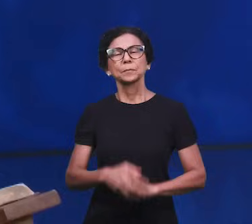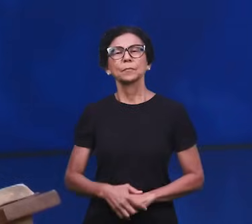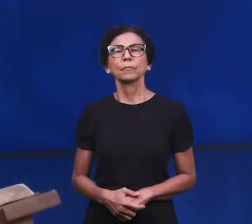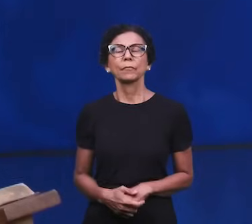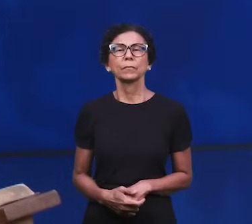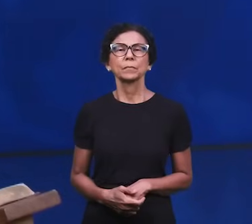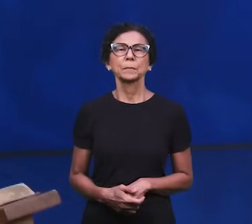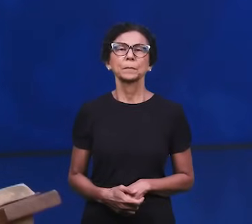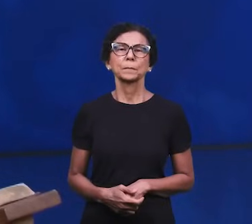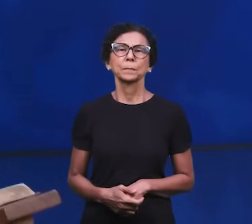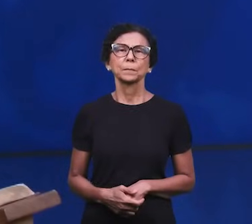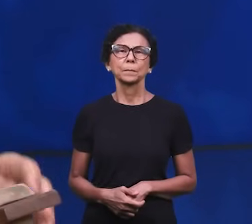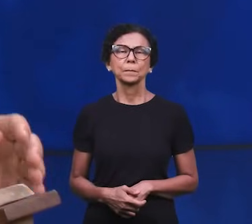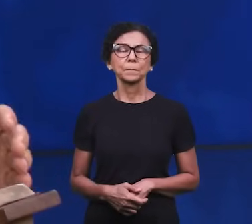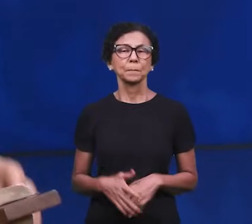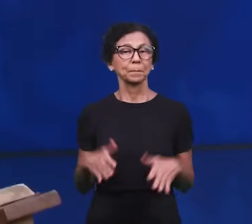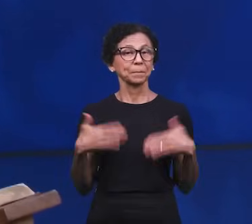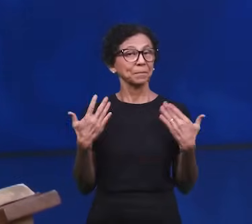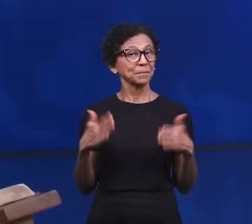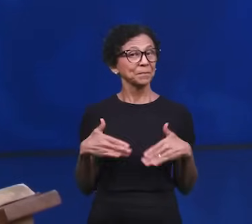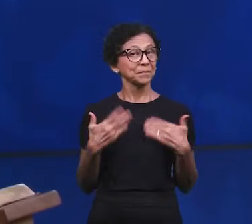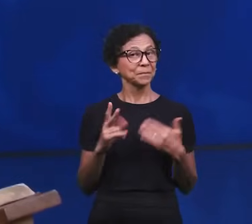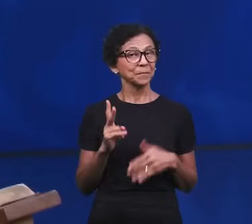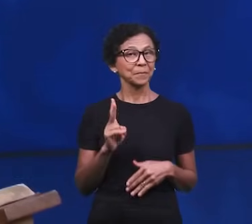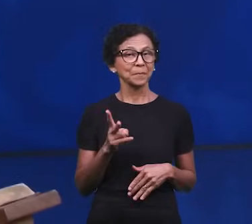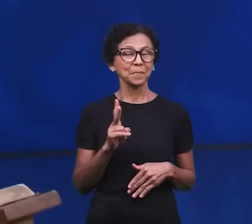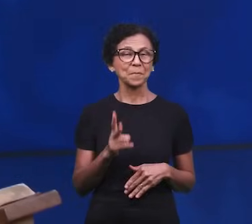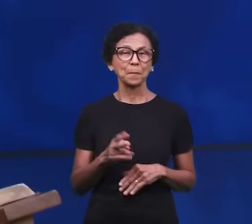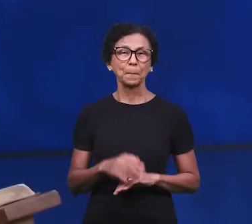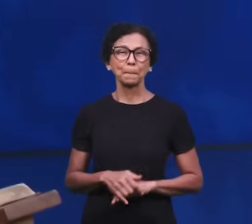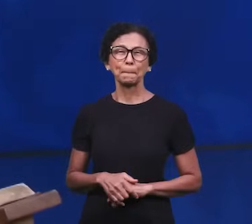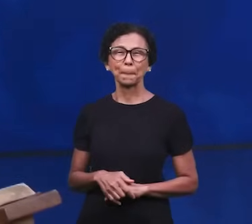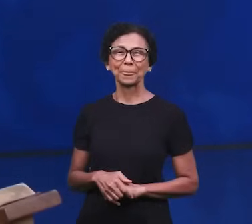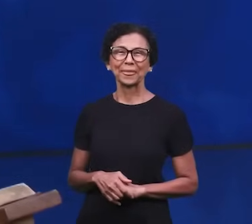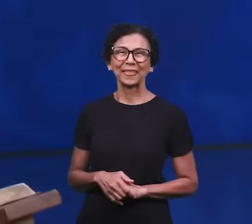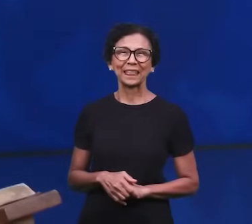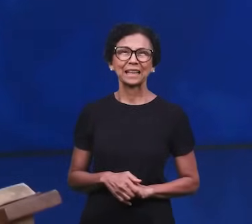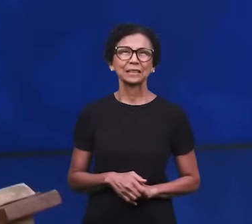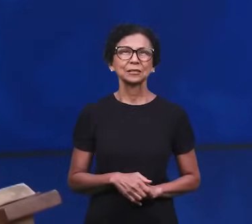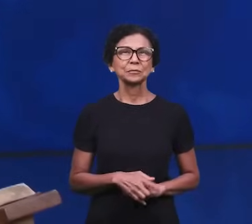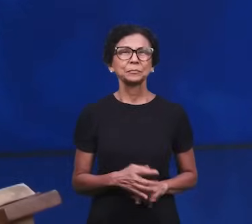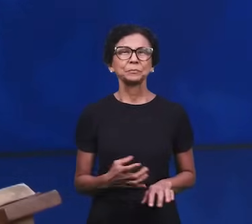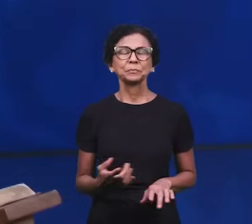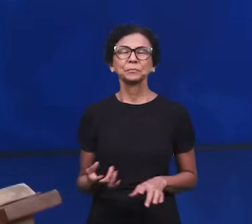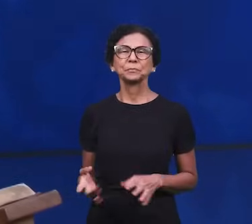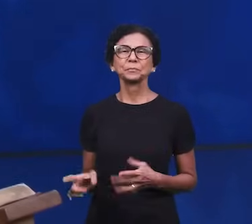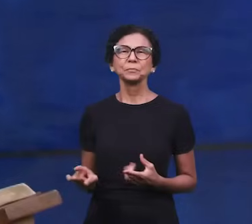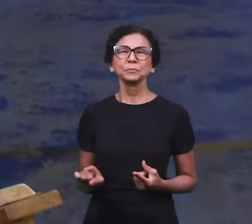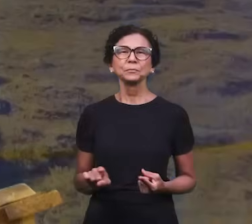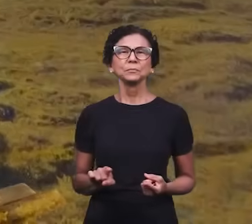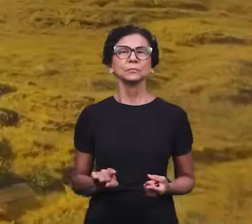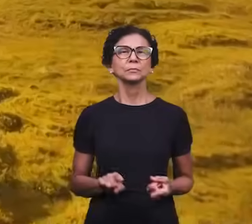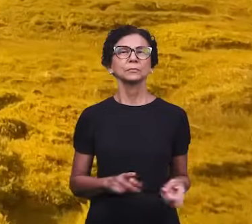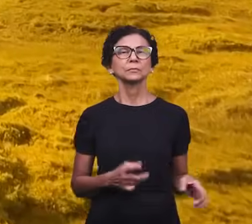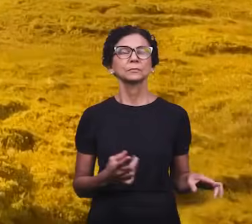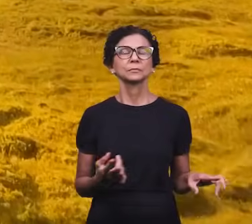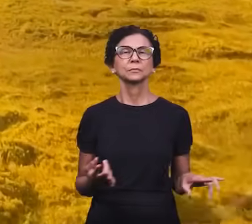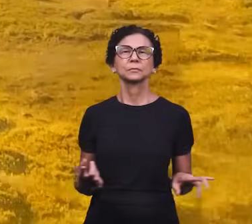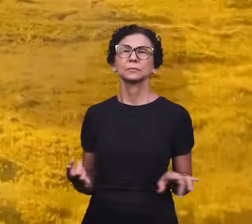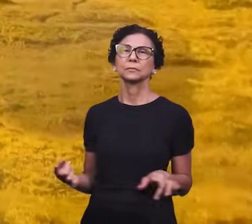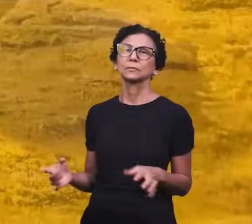Senhor Jesus. Ainda nessa mesma alegria, continuemos a louvar e adorar o nosso Deus.